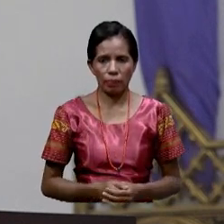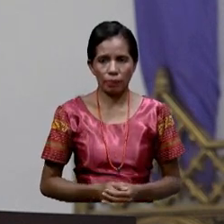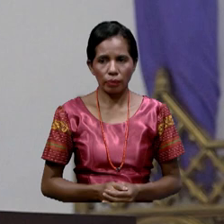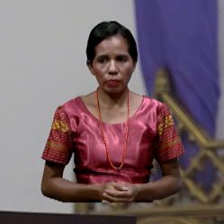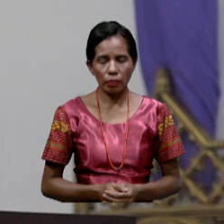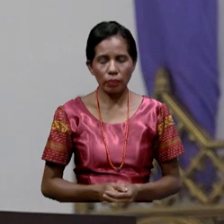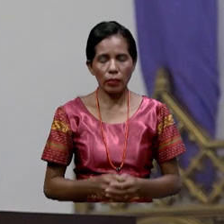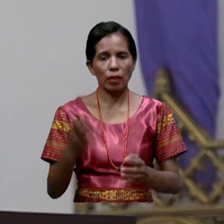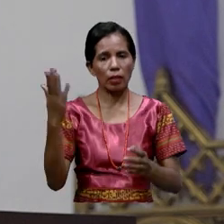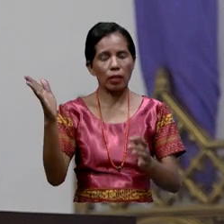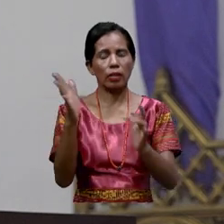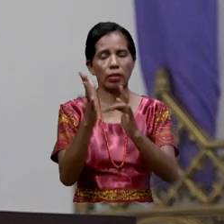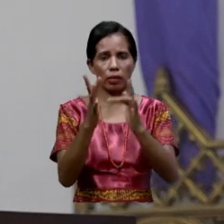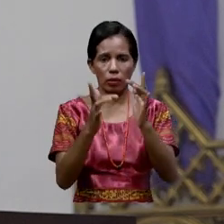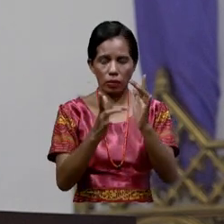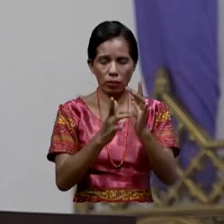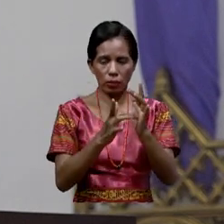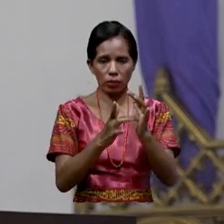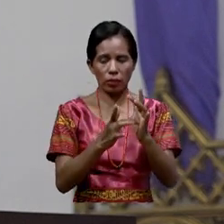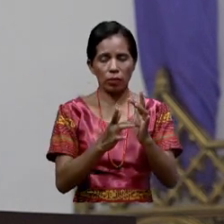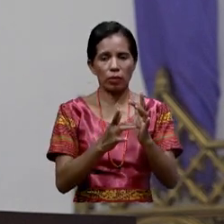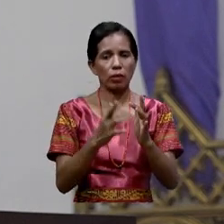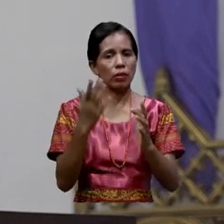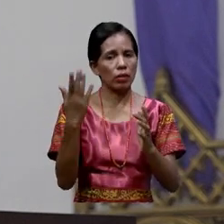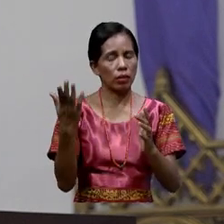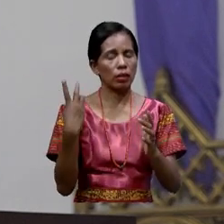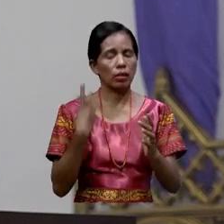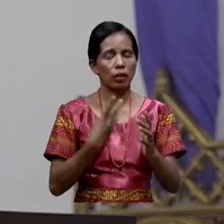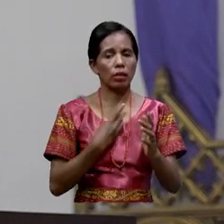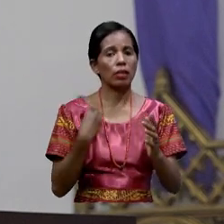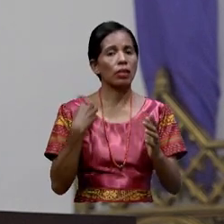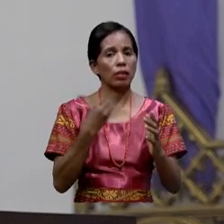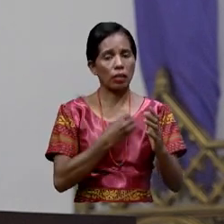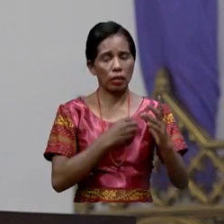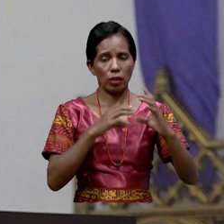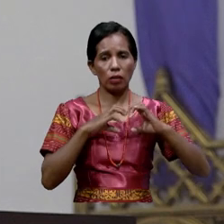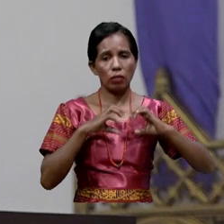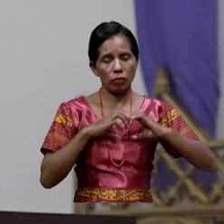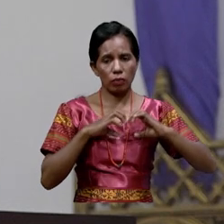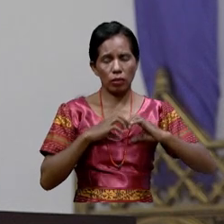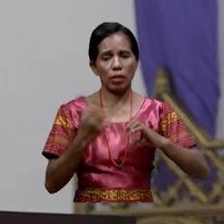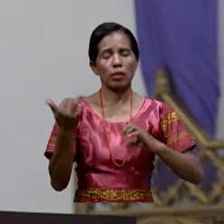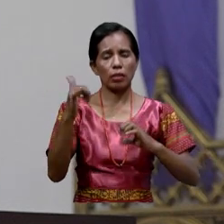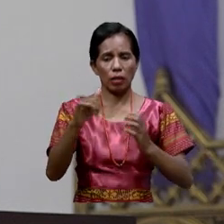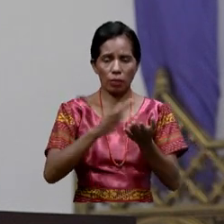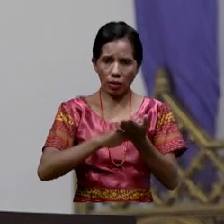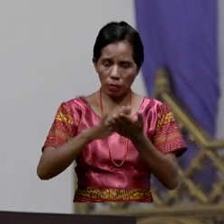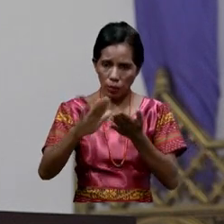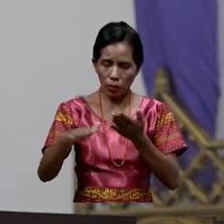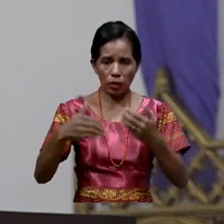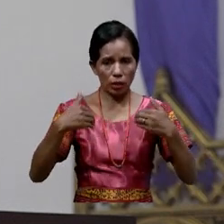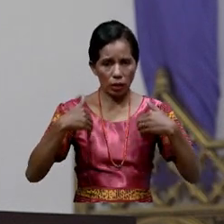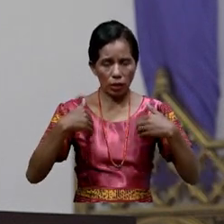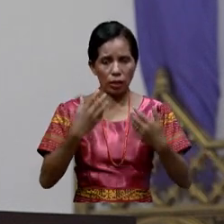Jesus minha, a tu itania fuancira, bela mos, a tu bela harei para o mundo. E li o